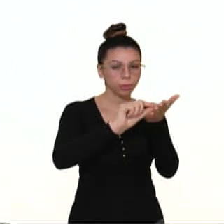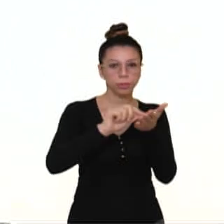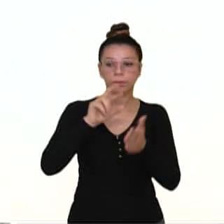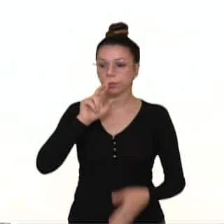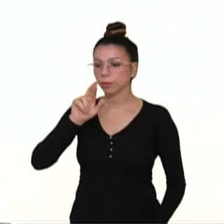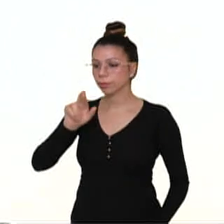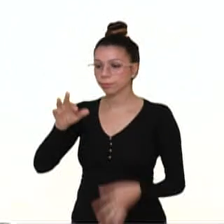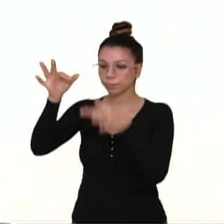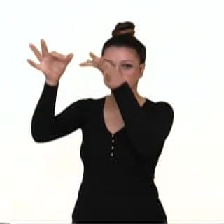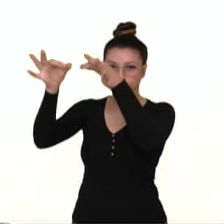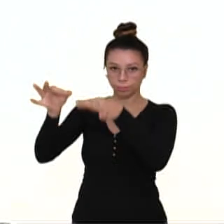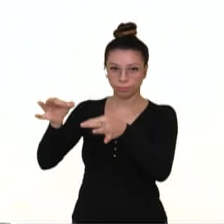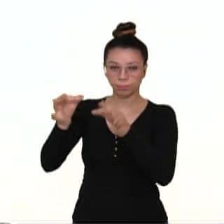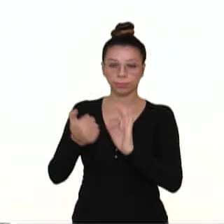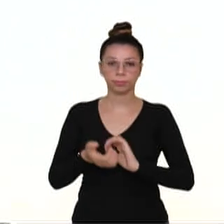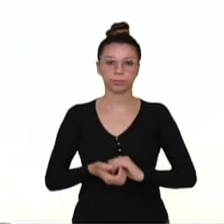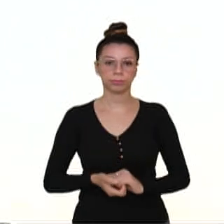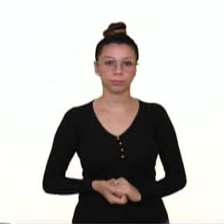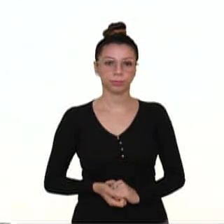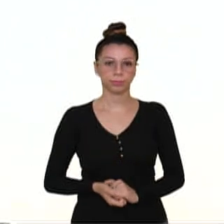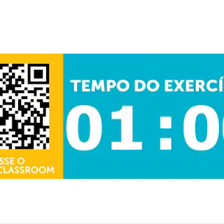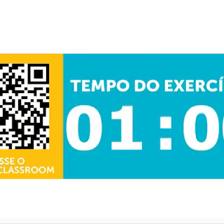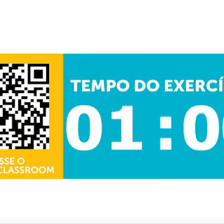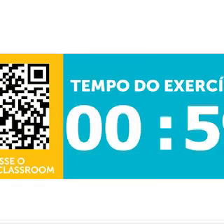a alternativa correta.